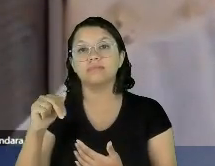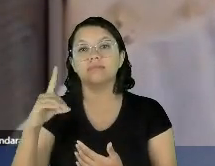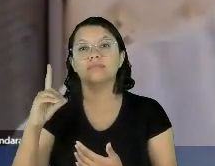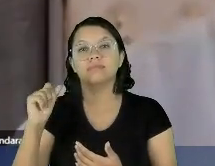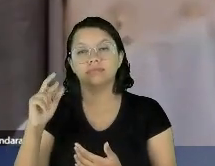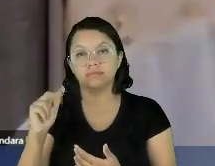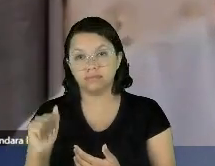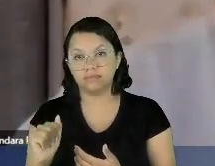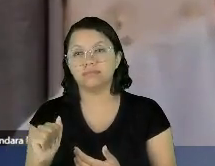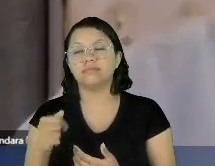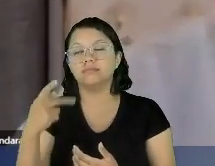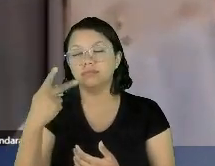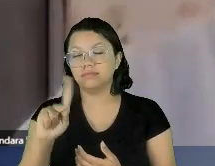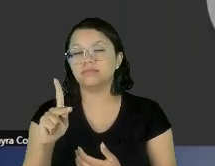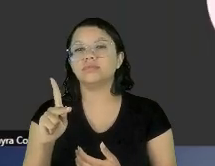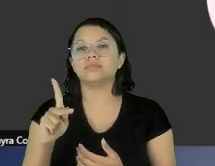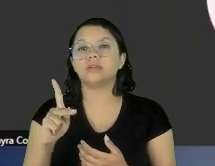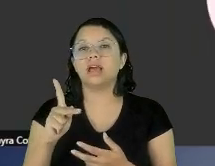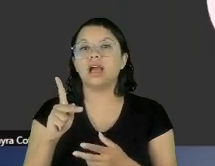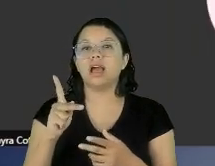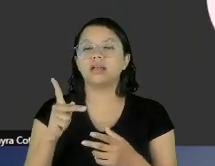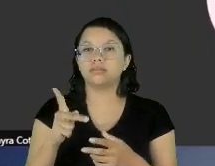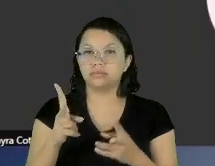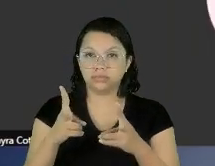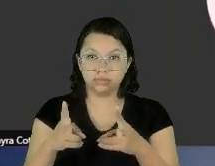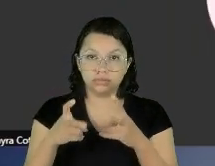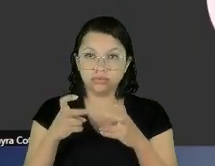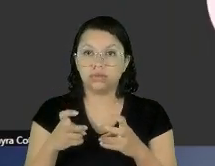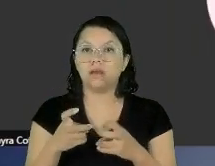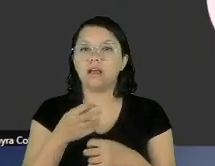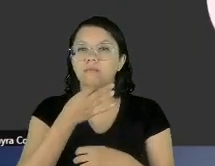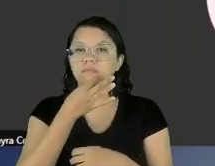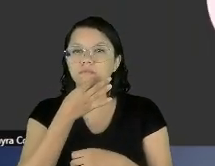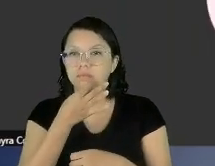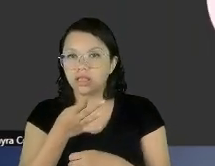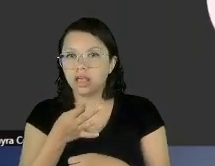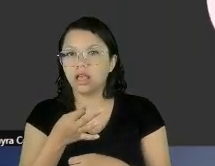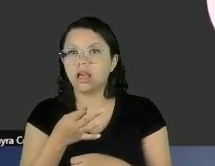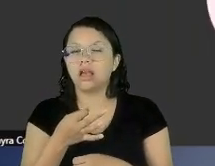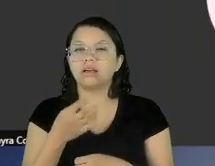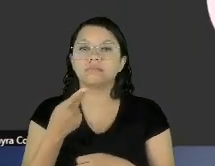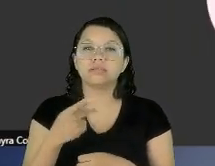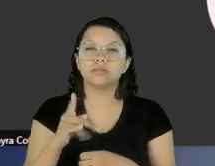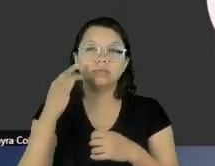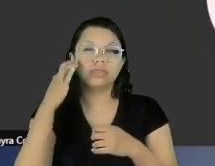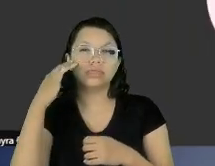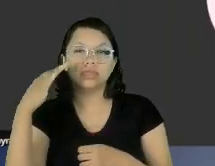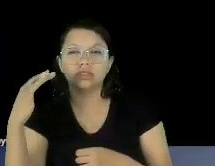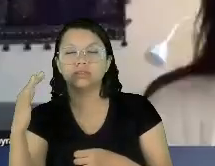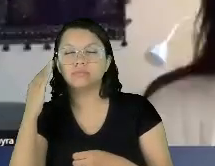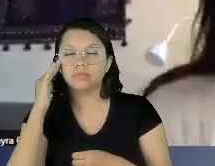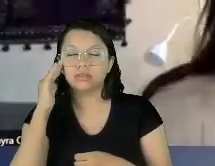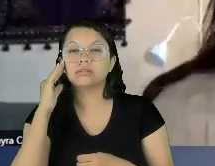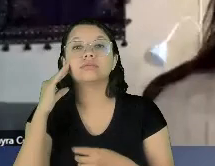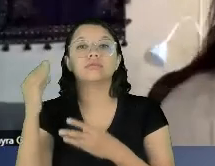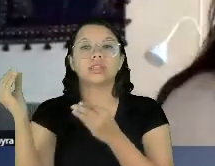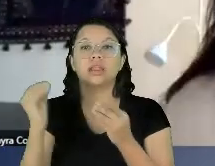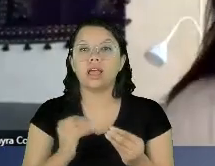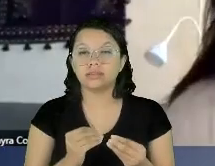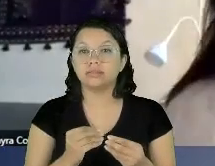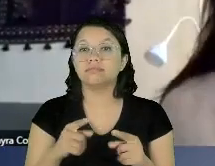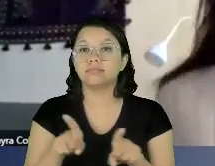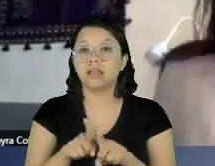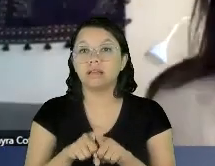Muito obrigada, Dandara, pelas suas considerações, pela sua